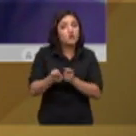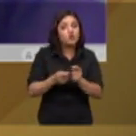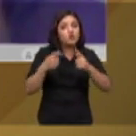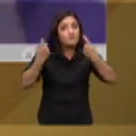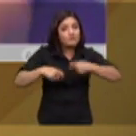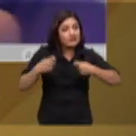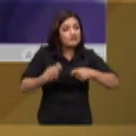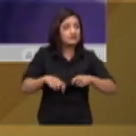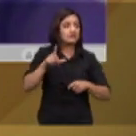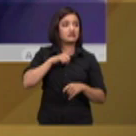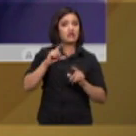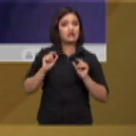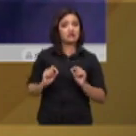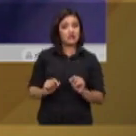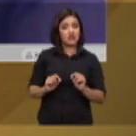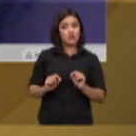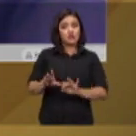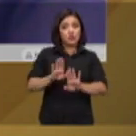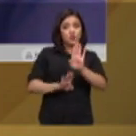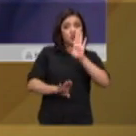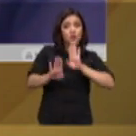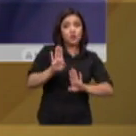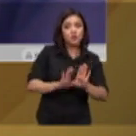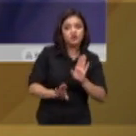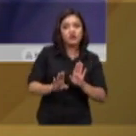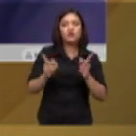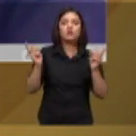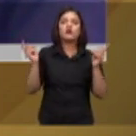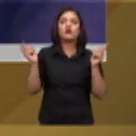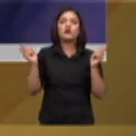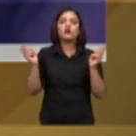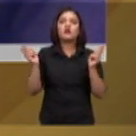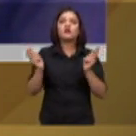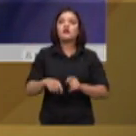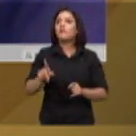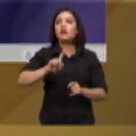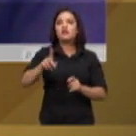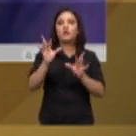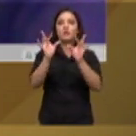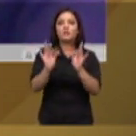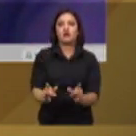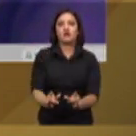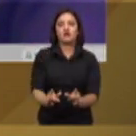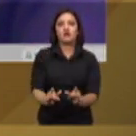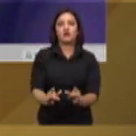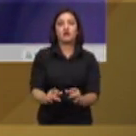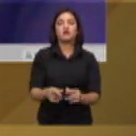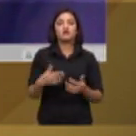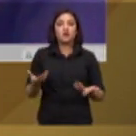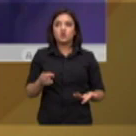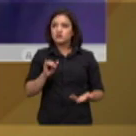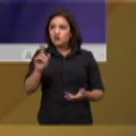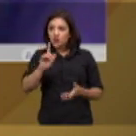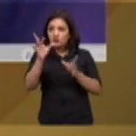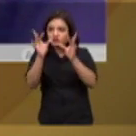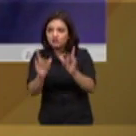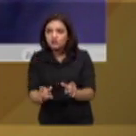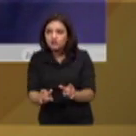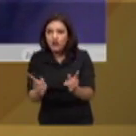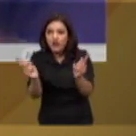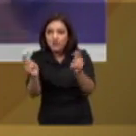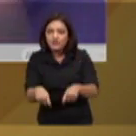uma racionalidade que permita o seu não esgotamento. E o não esgotamento